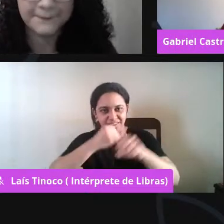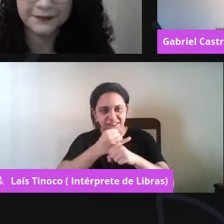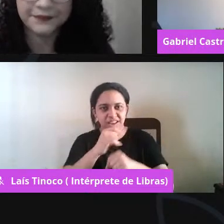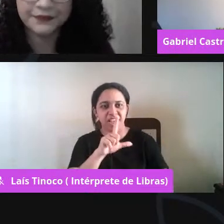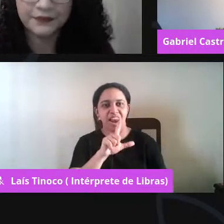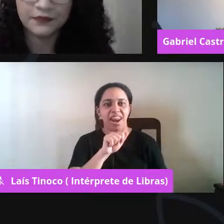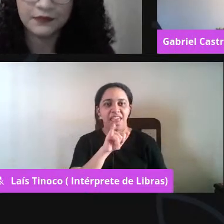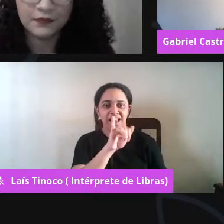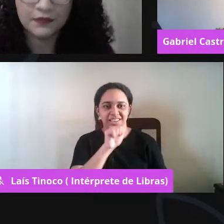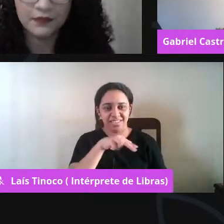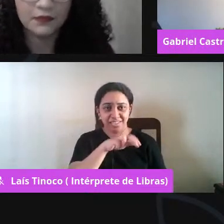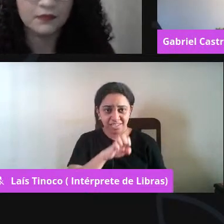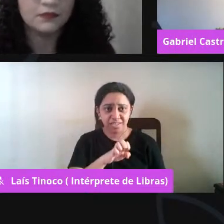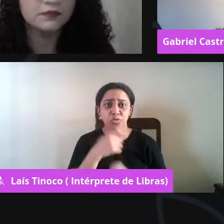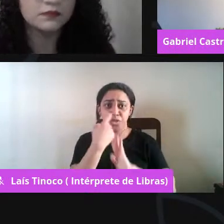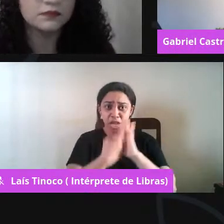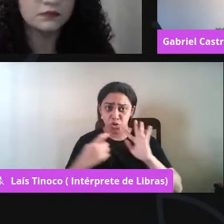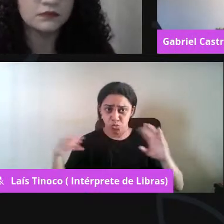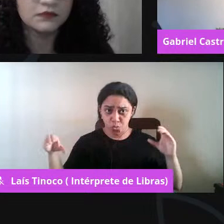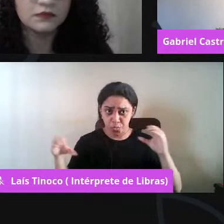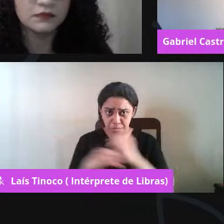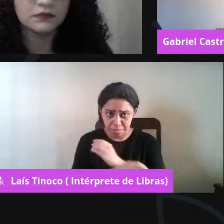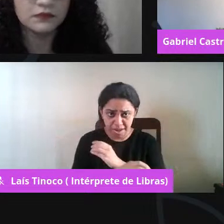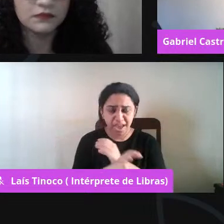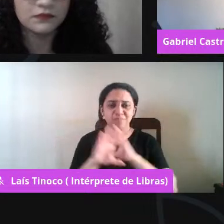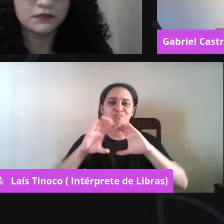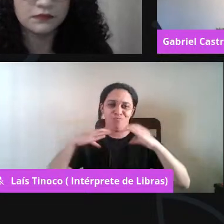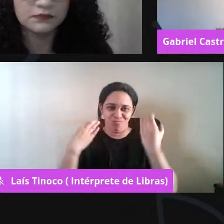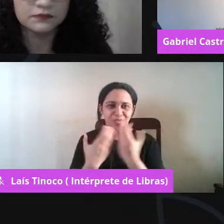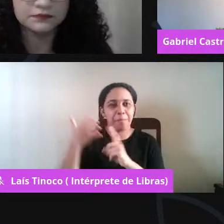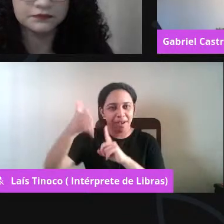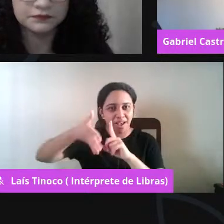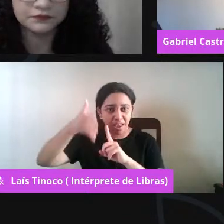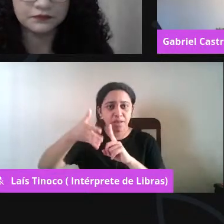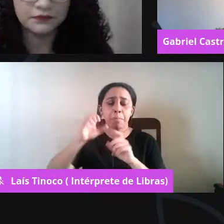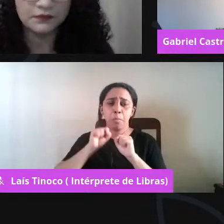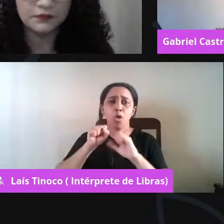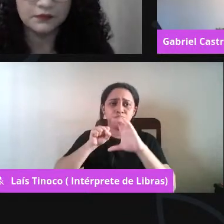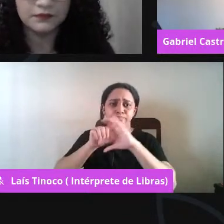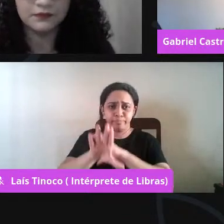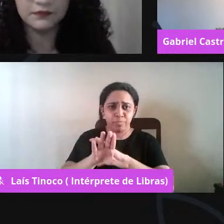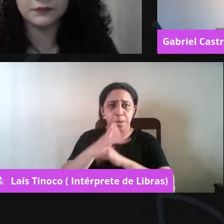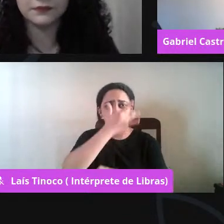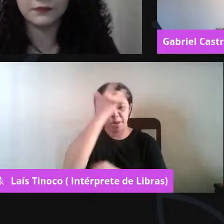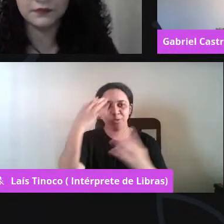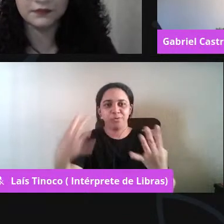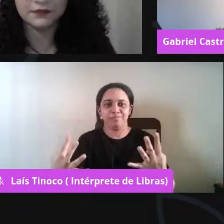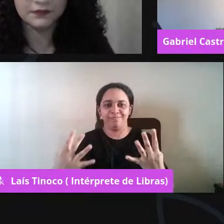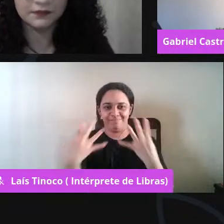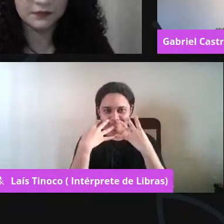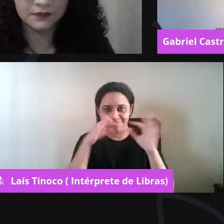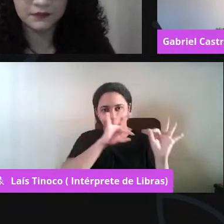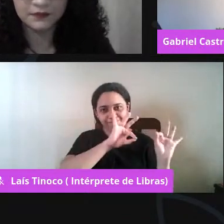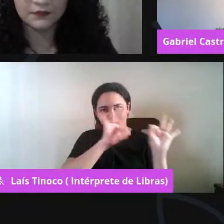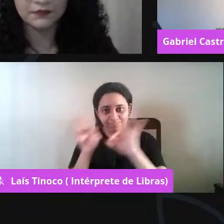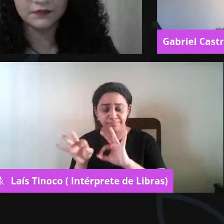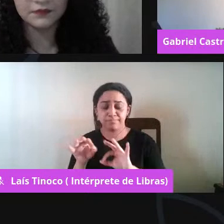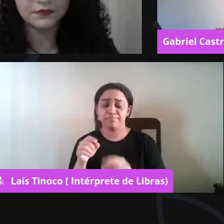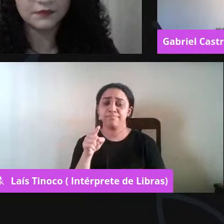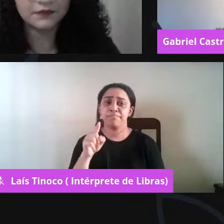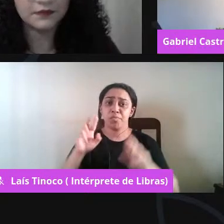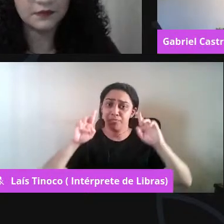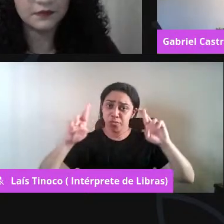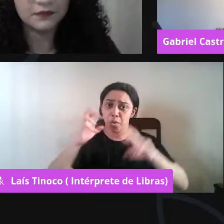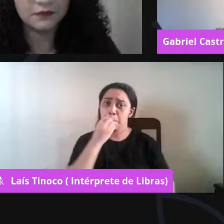texto completo dessa conferência, e aí vocês podem passar para o pessoal todinho do evento. Eu desejo muito sucesso no evento de vocês, boas